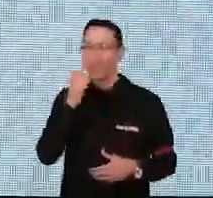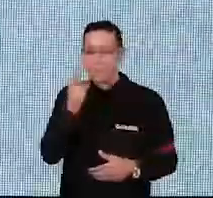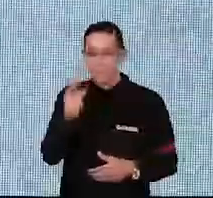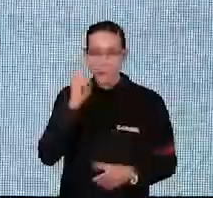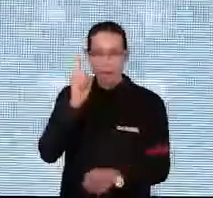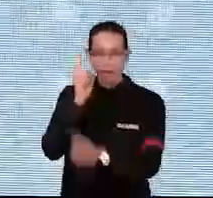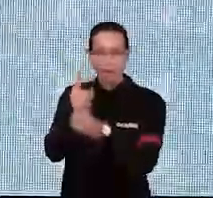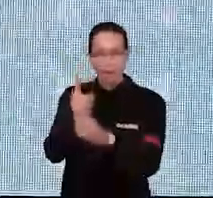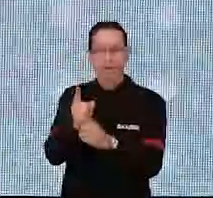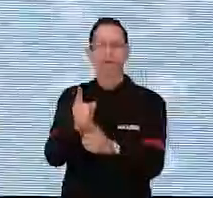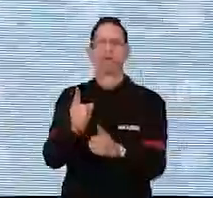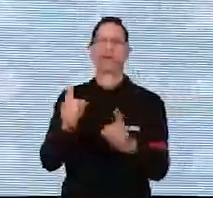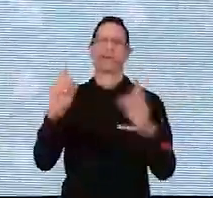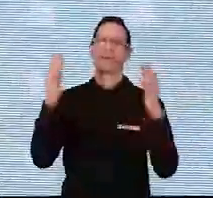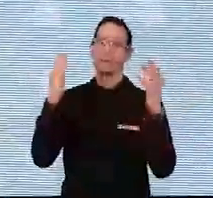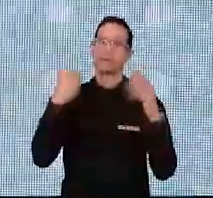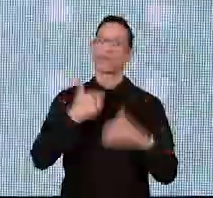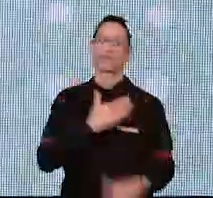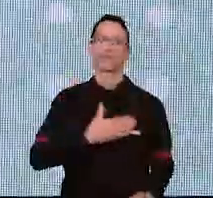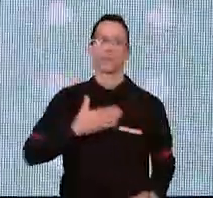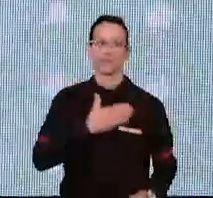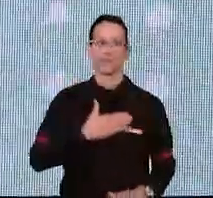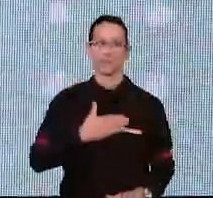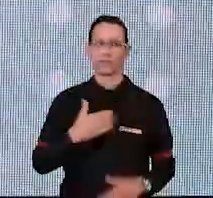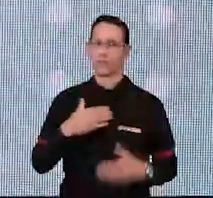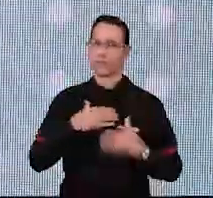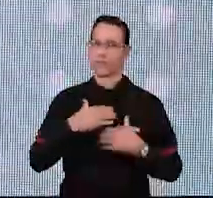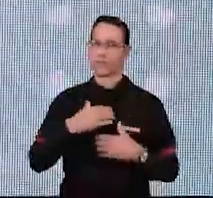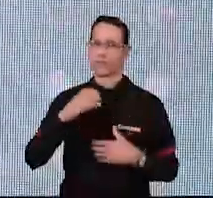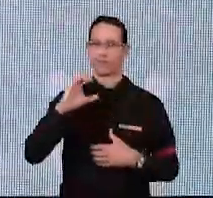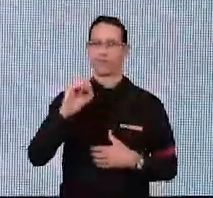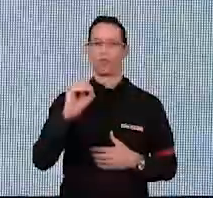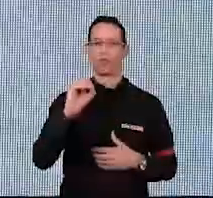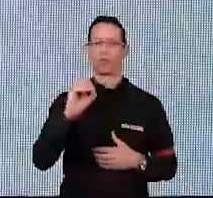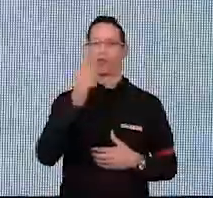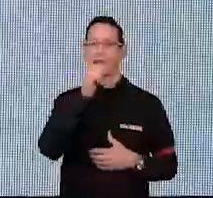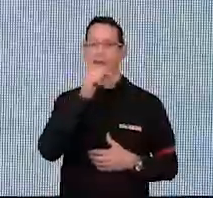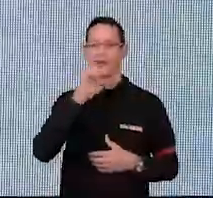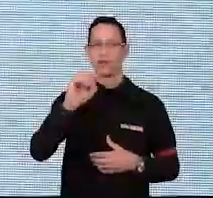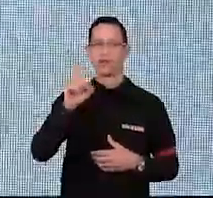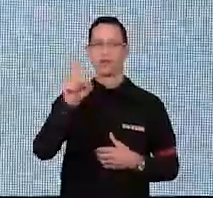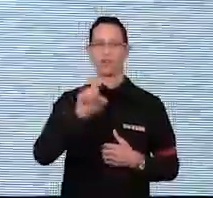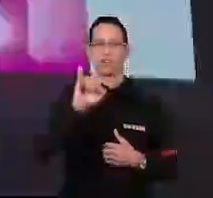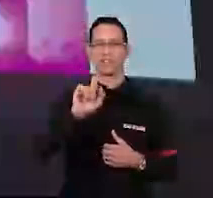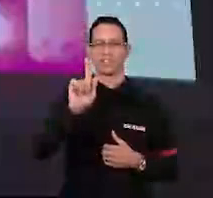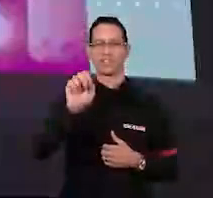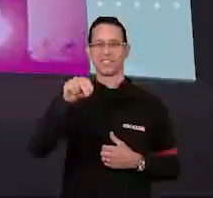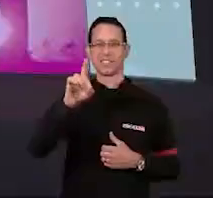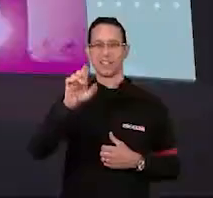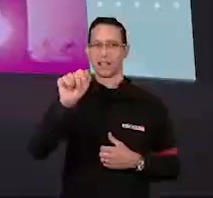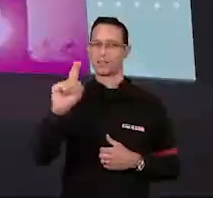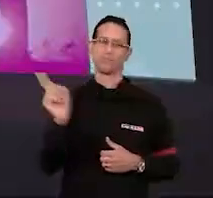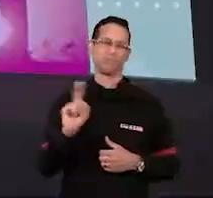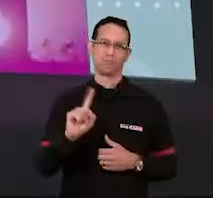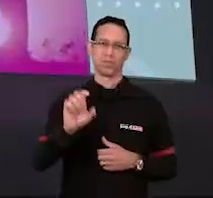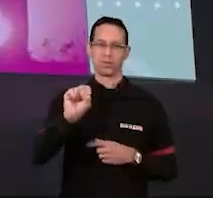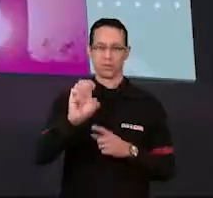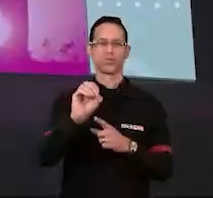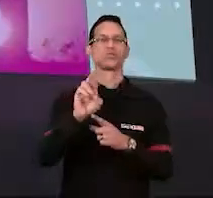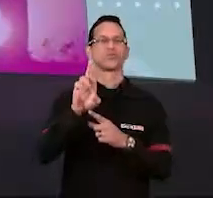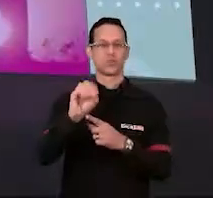olha, lava a orelha. Eu não uso água oxigenada, eu tenho medo, sempre tive, falei isso para você, eu lavo realmente com soro